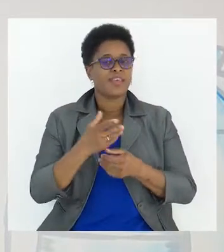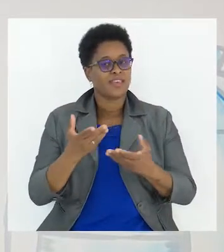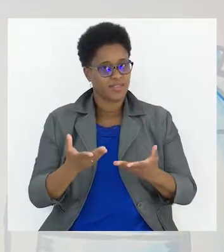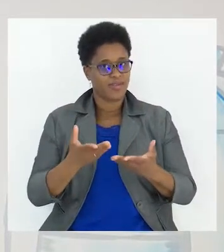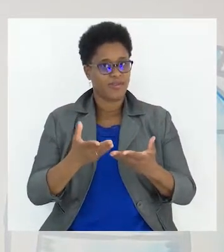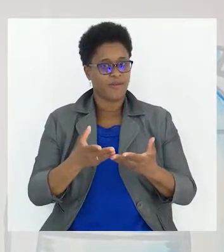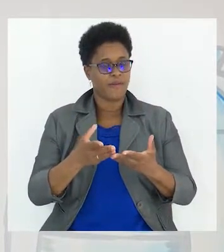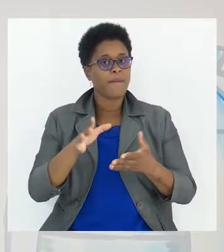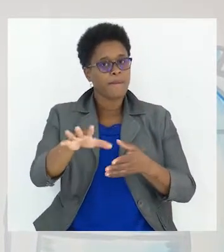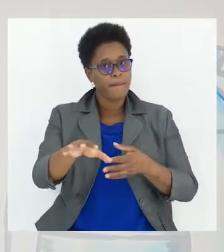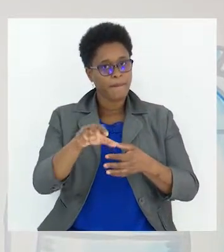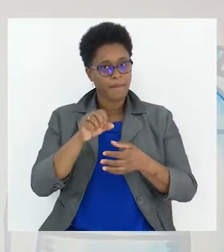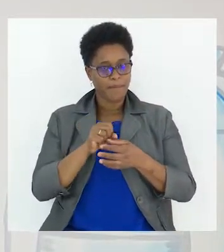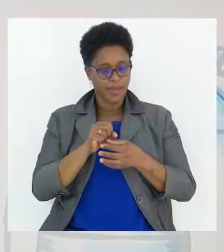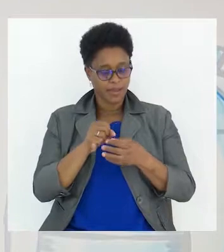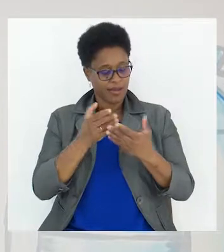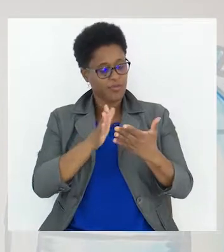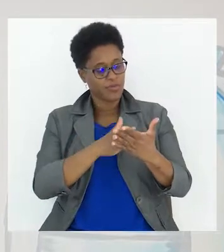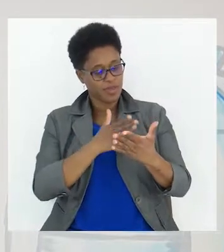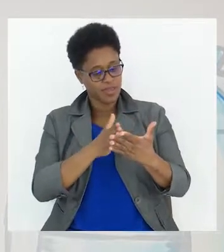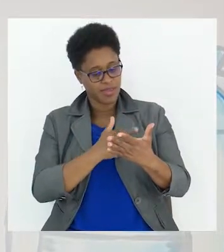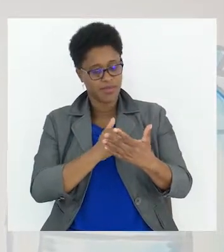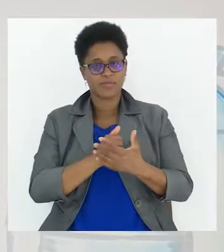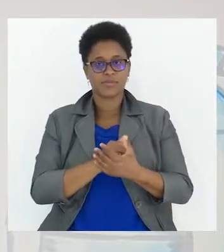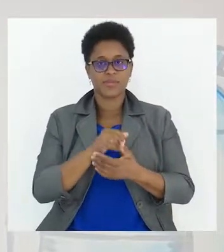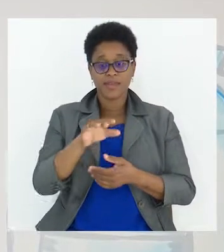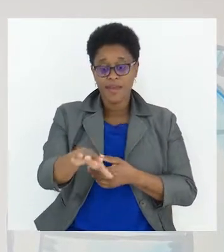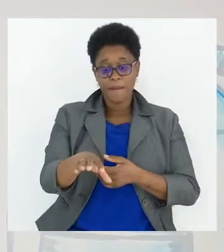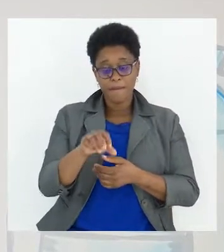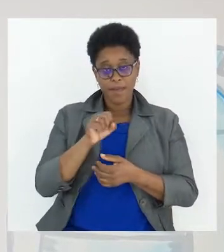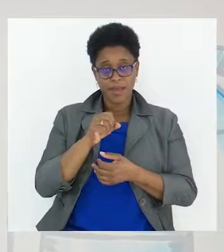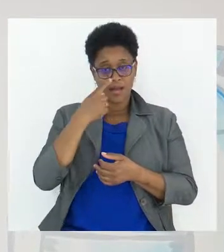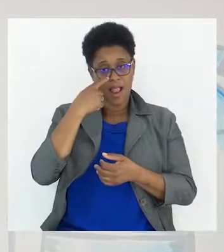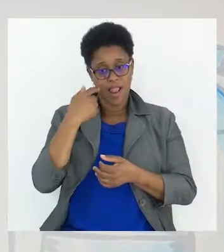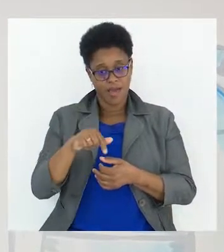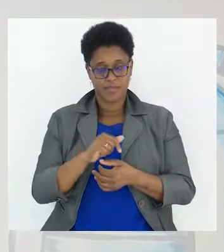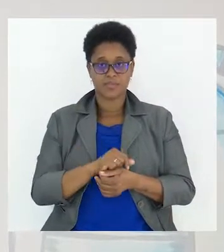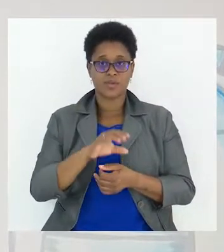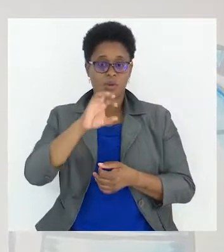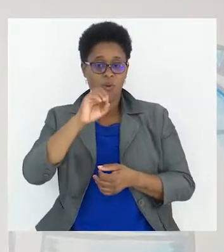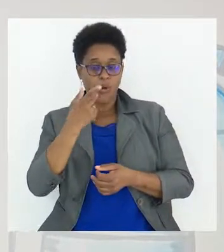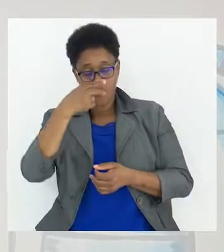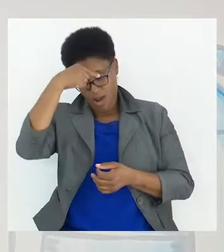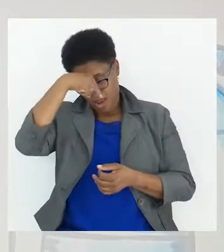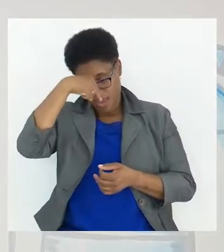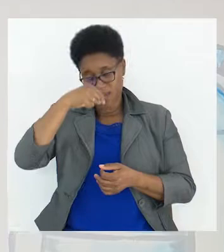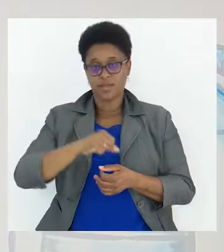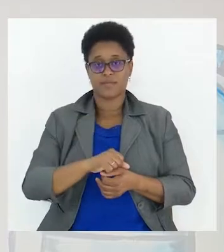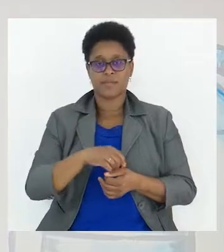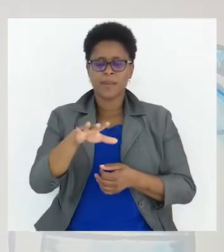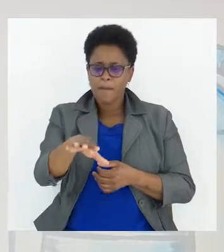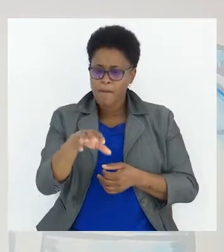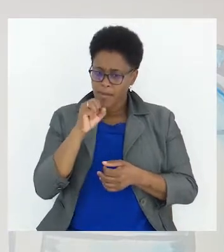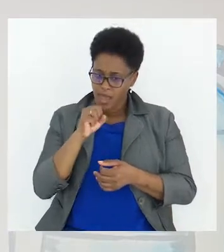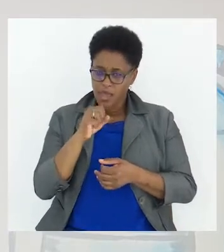isso, pega do caderno, pega do lápis ou da caneta,